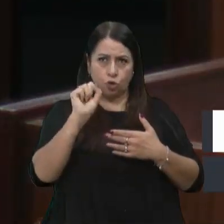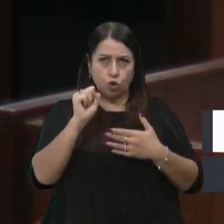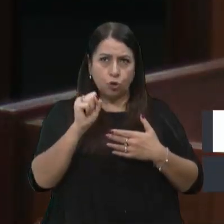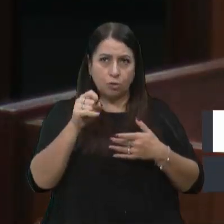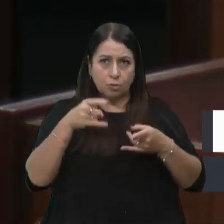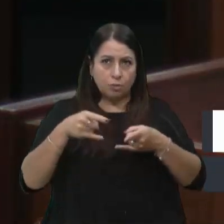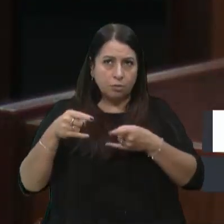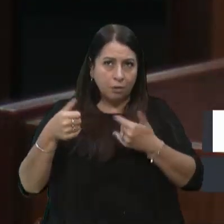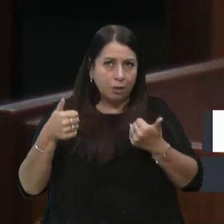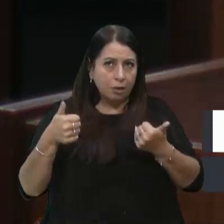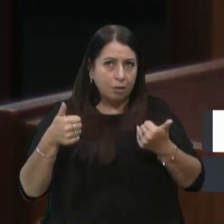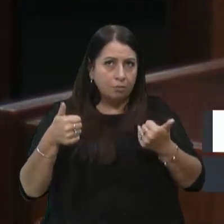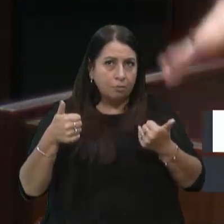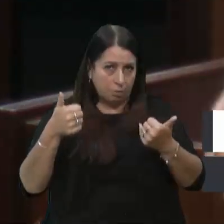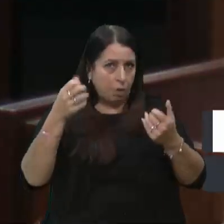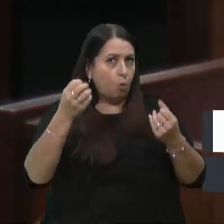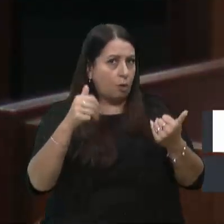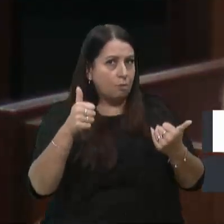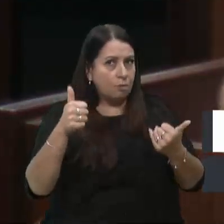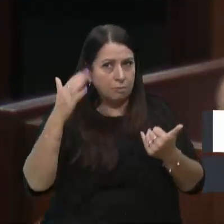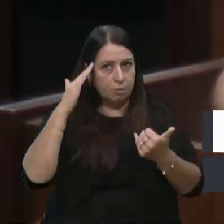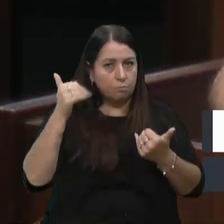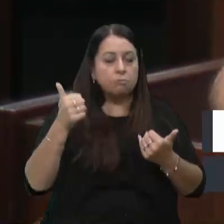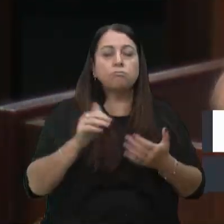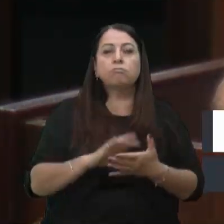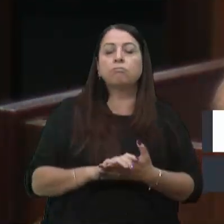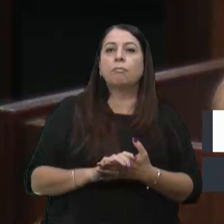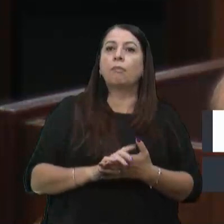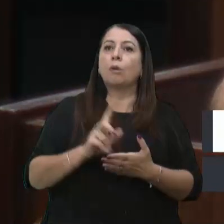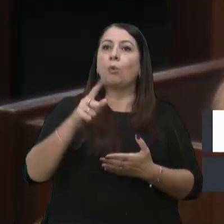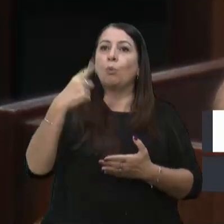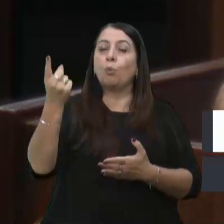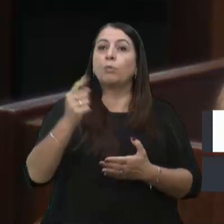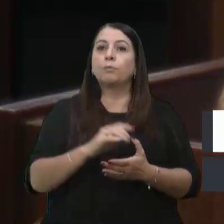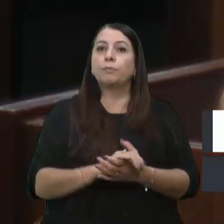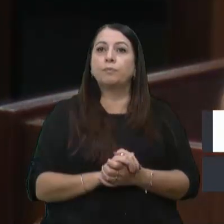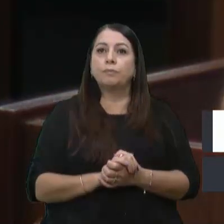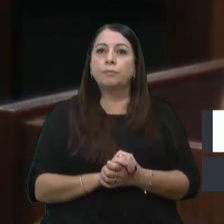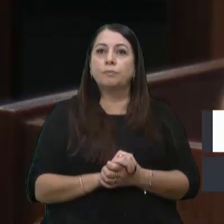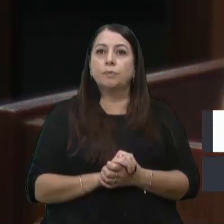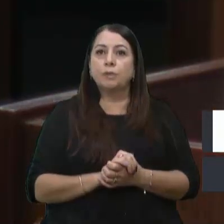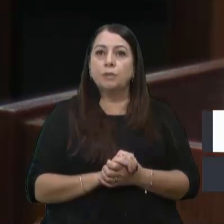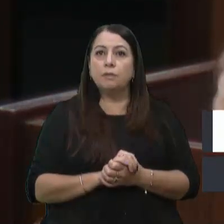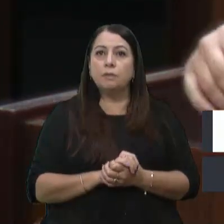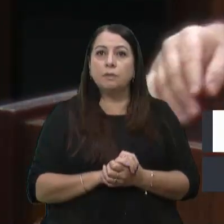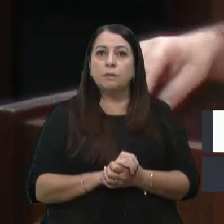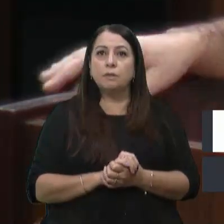leitos Então tá todo mundo sabe beleza a outra por favor